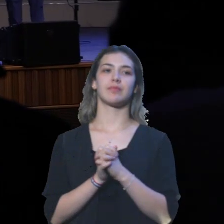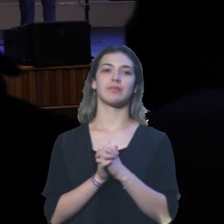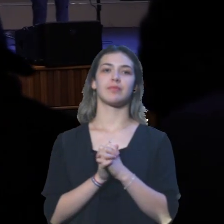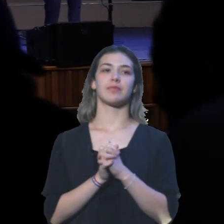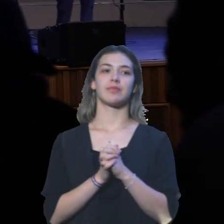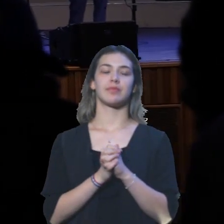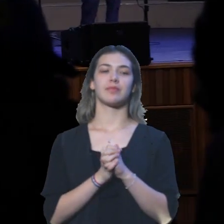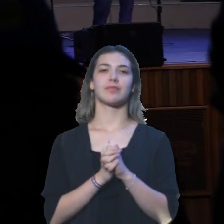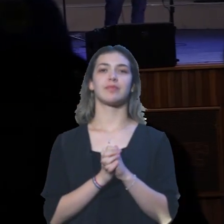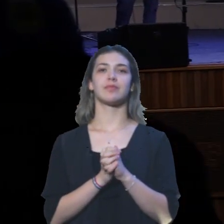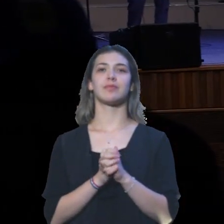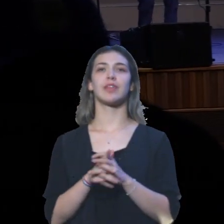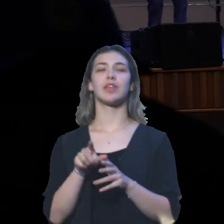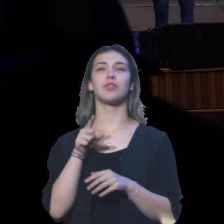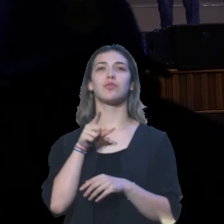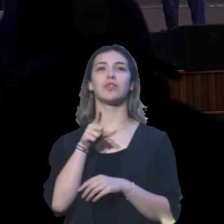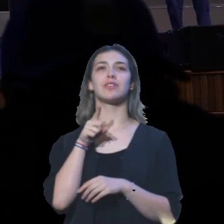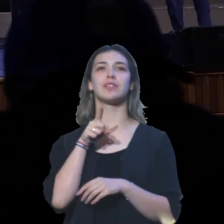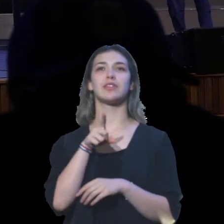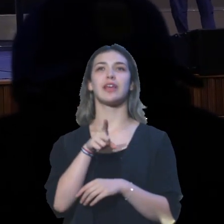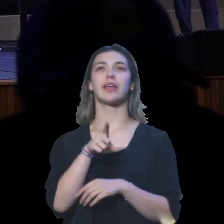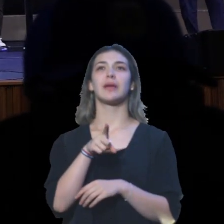E que você comece agora a pensar.